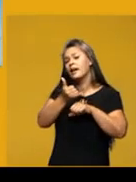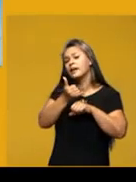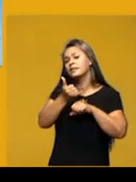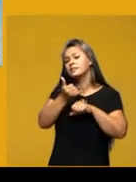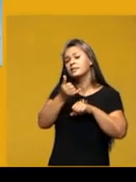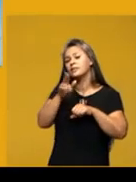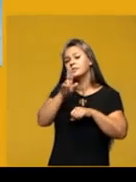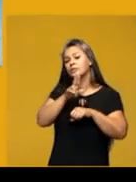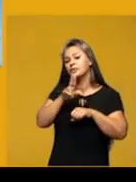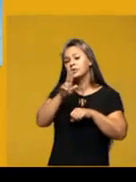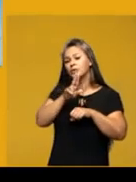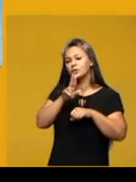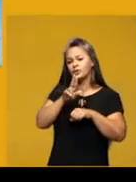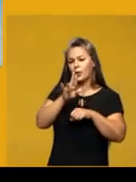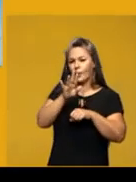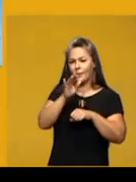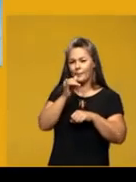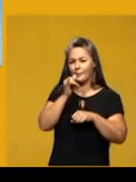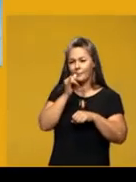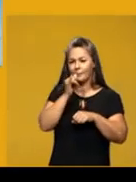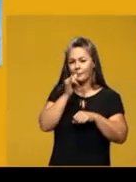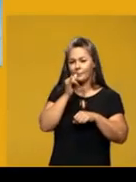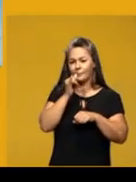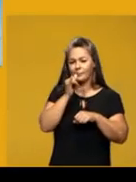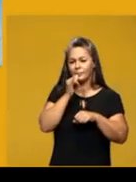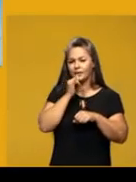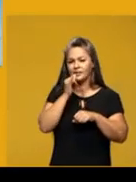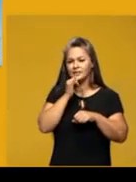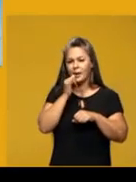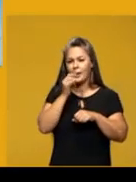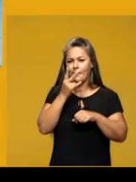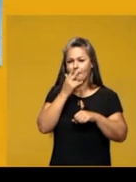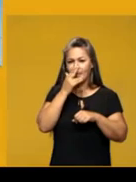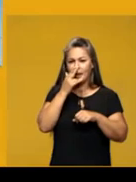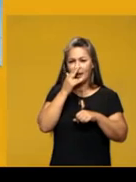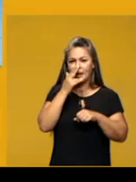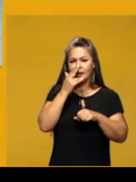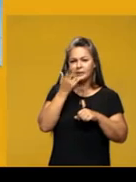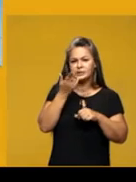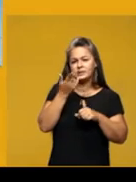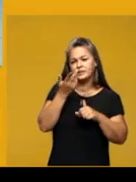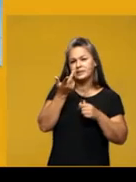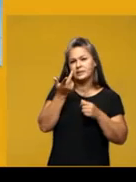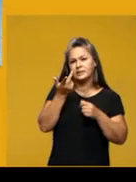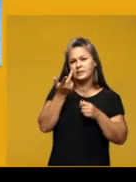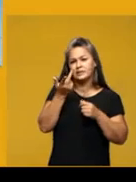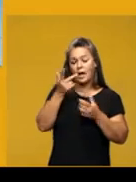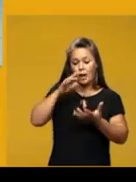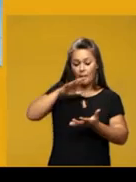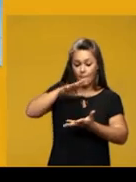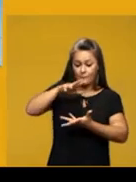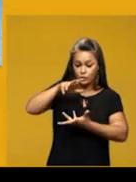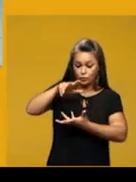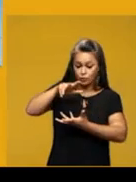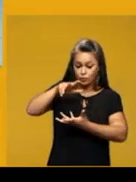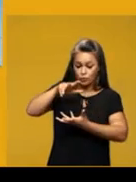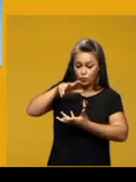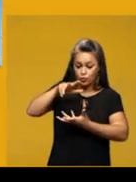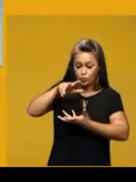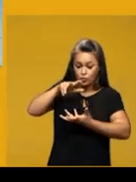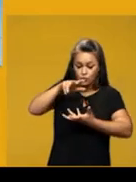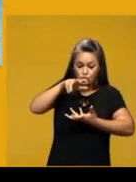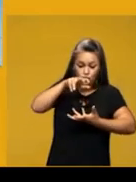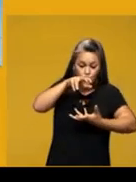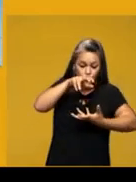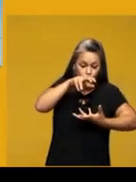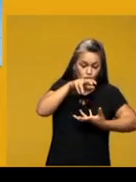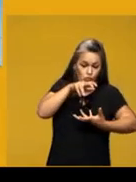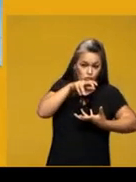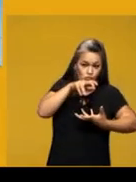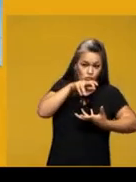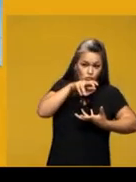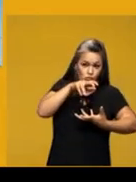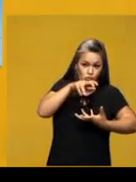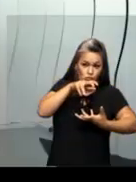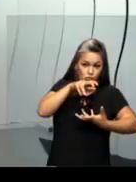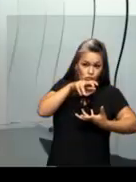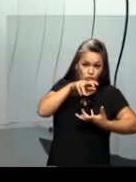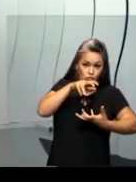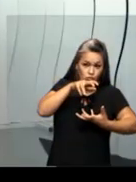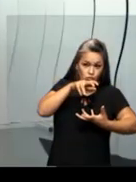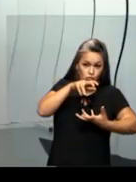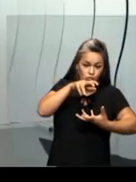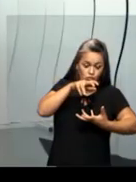Terra, né, dentro de um cilindro e depois abrisse ela. E aí você tem essa projeção, né? Por isso que há